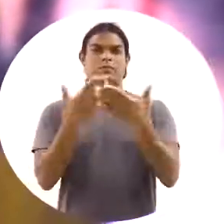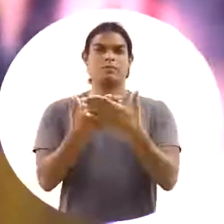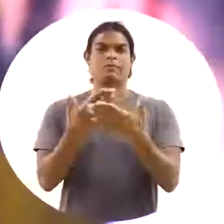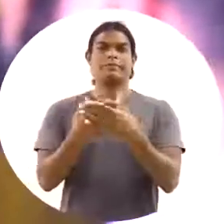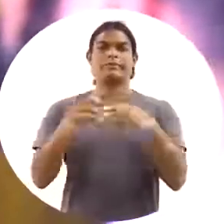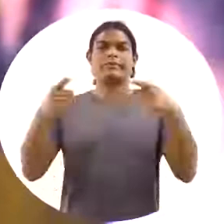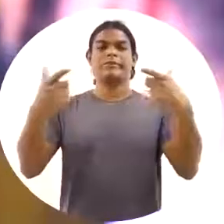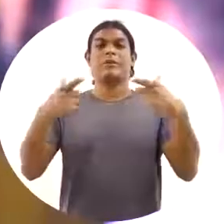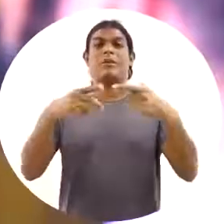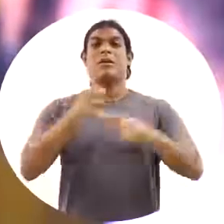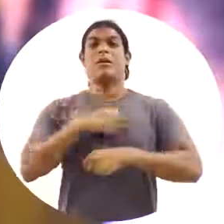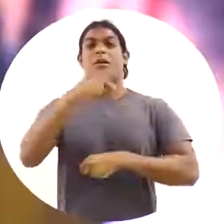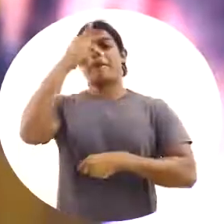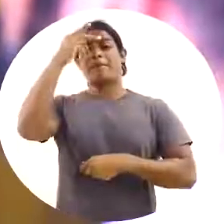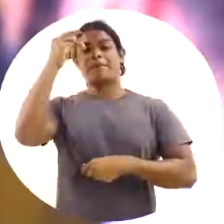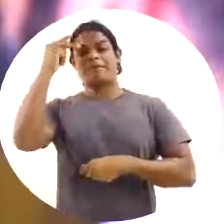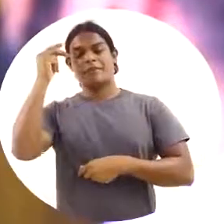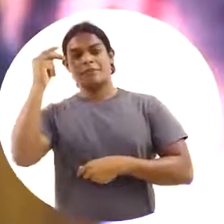local de desova de